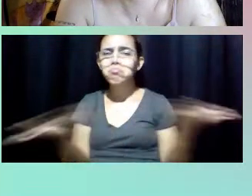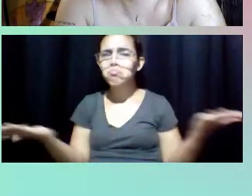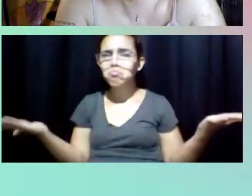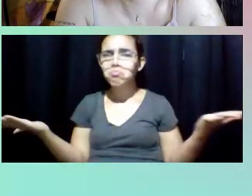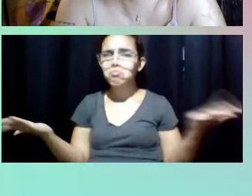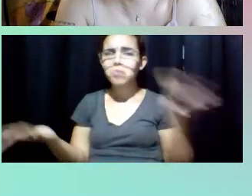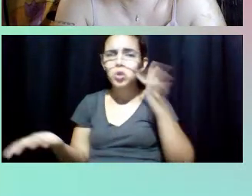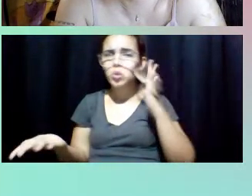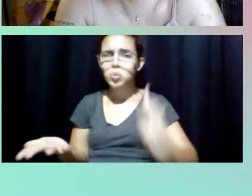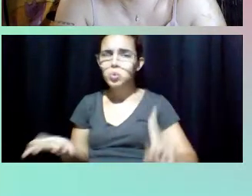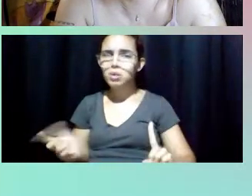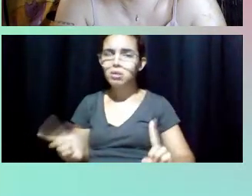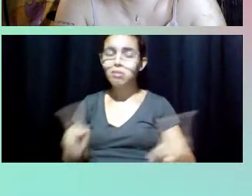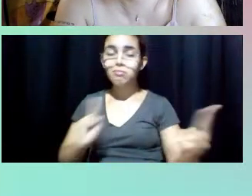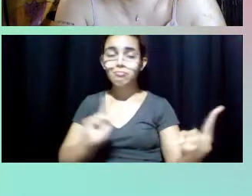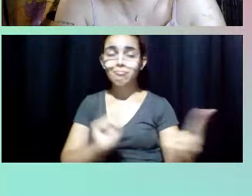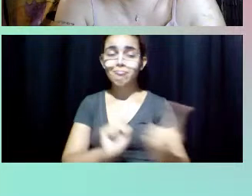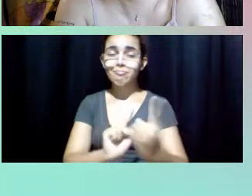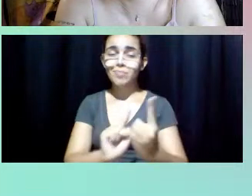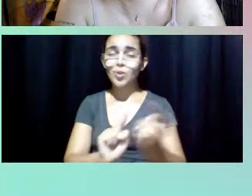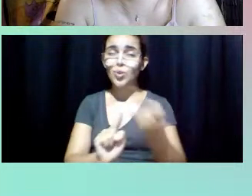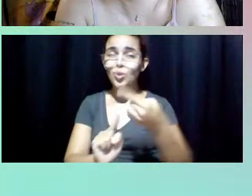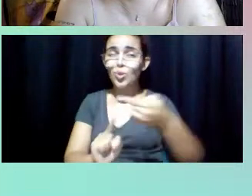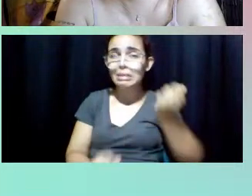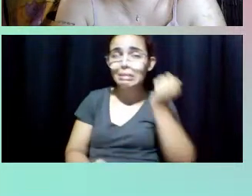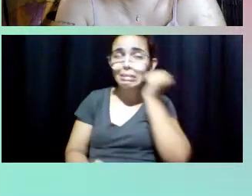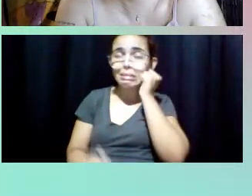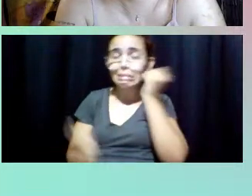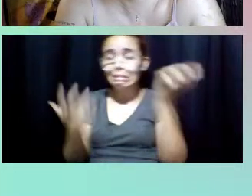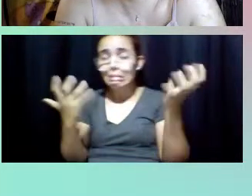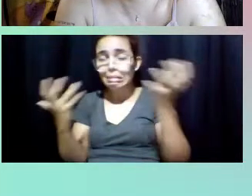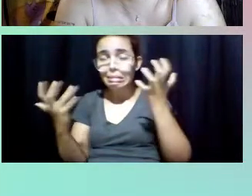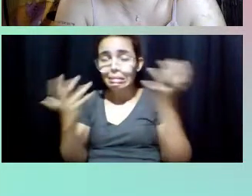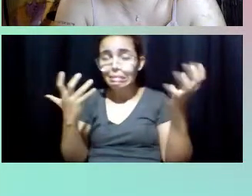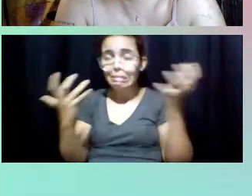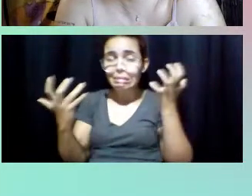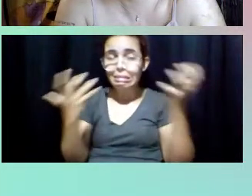se coloca a culpa previamente, a gente já